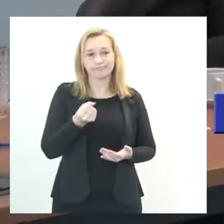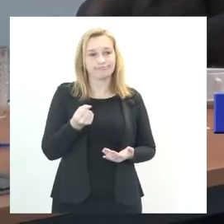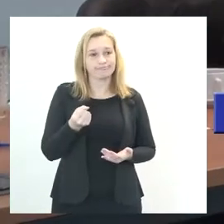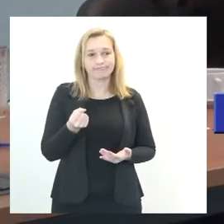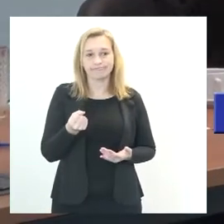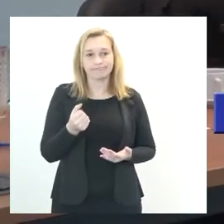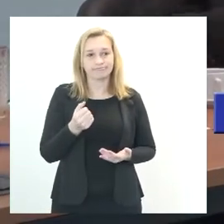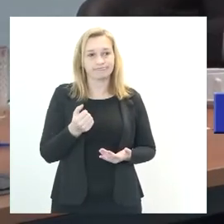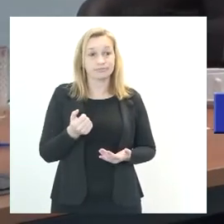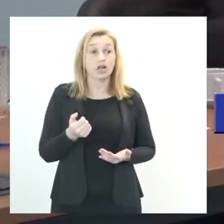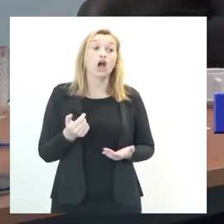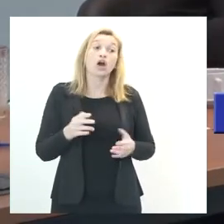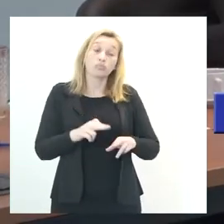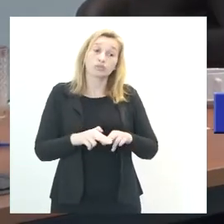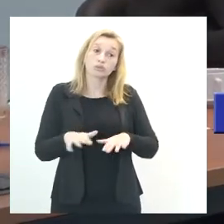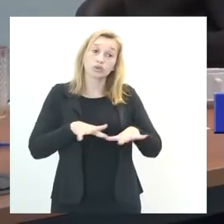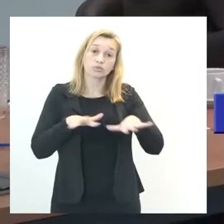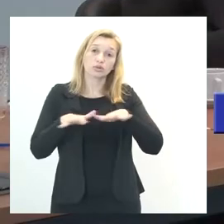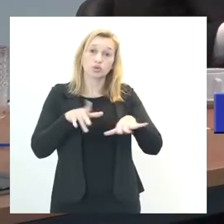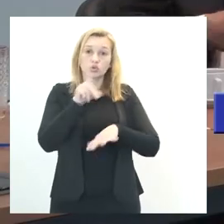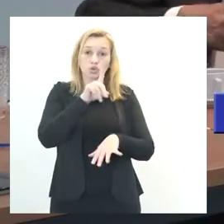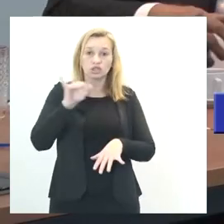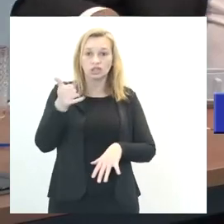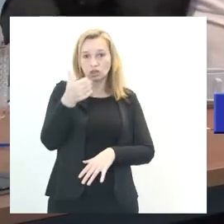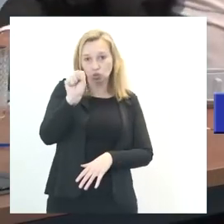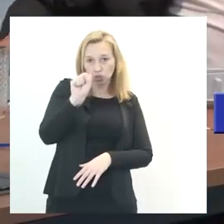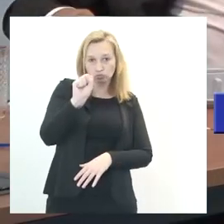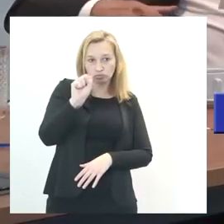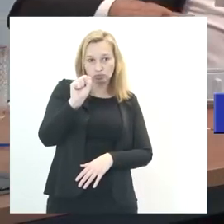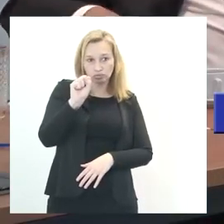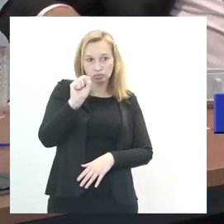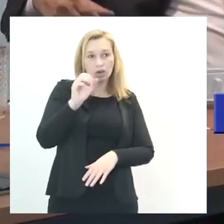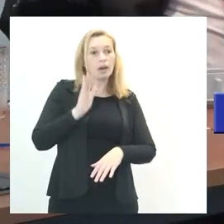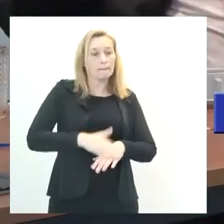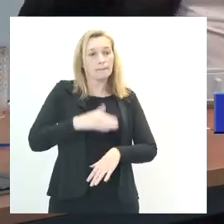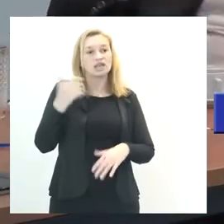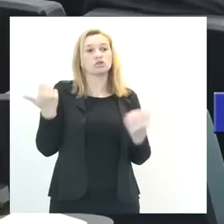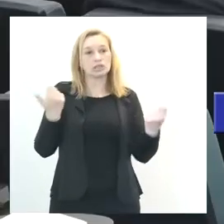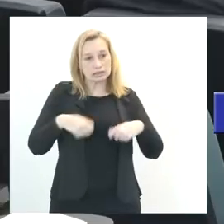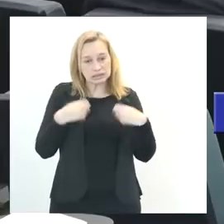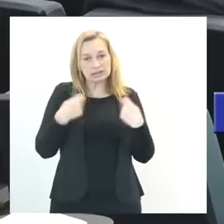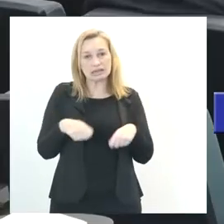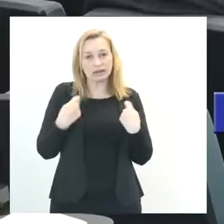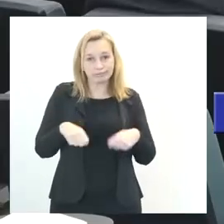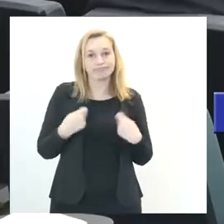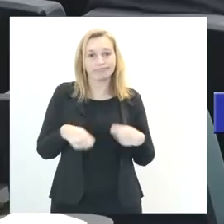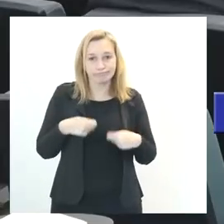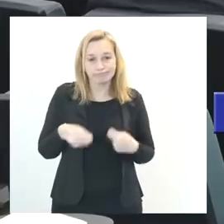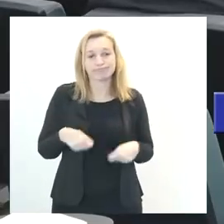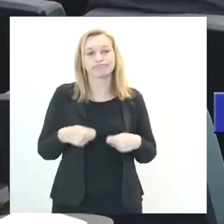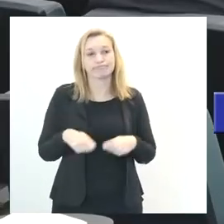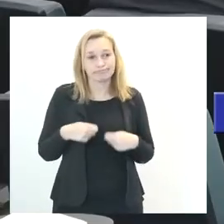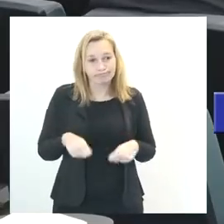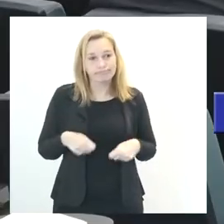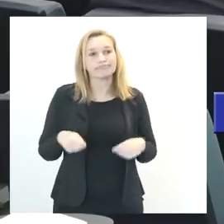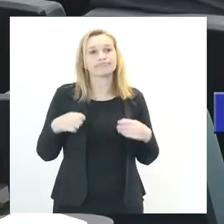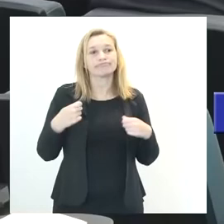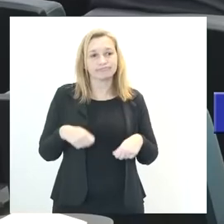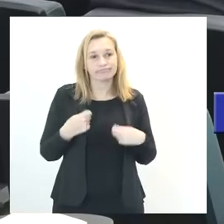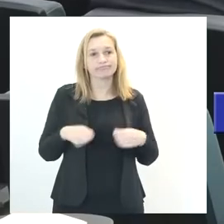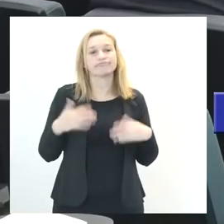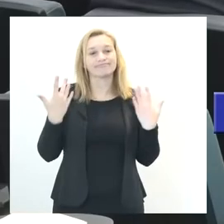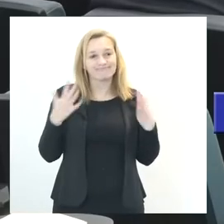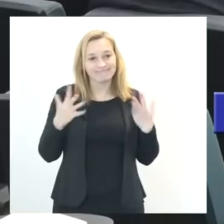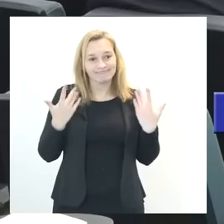por isso é que a mobilização do dia 18 ela é mais do que necessária mais do que